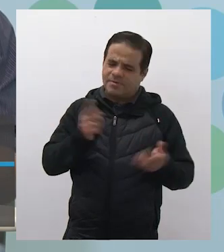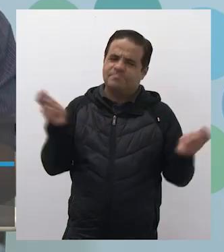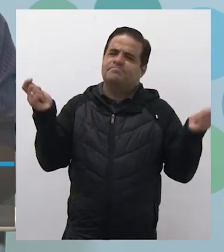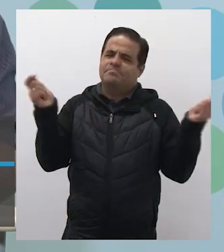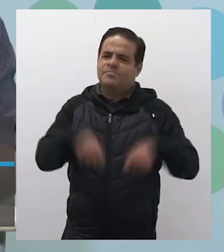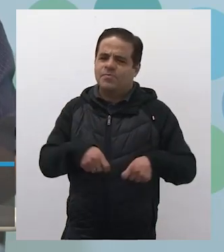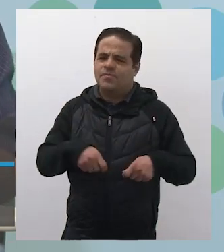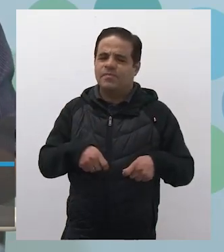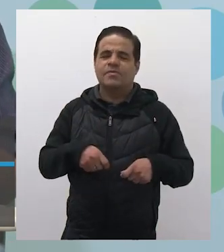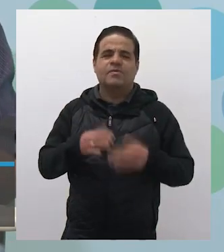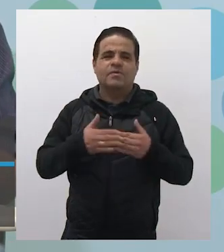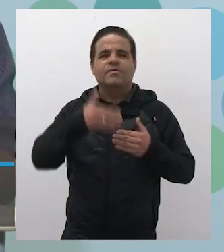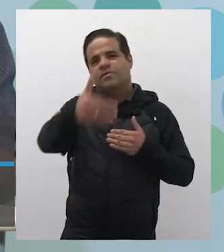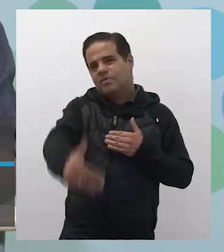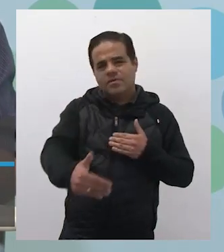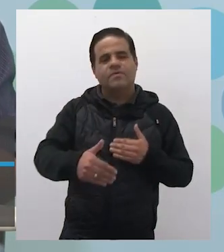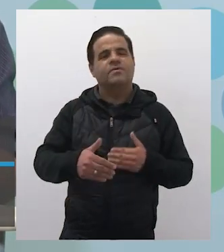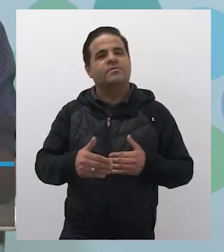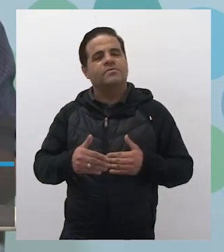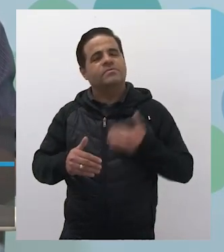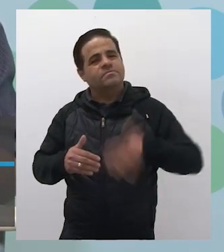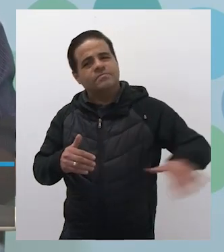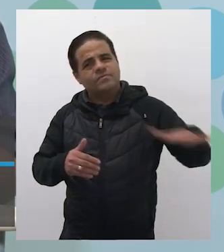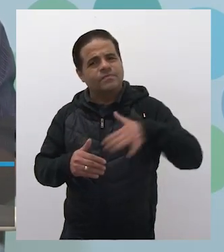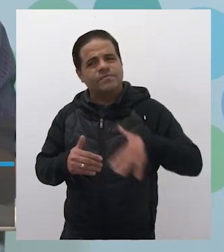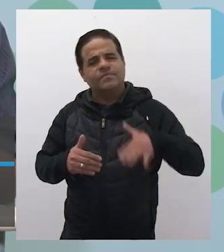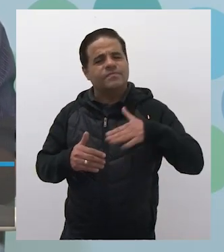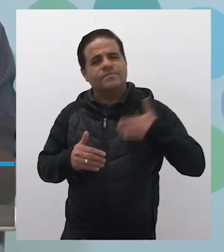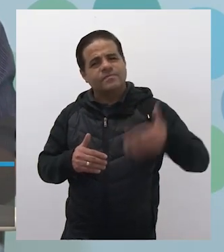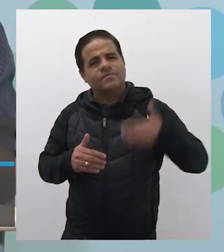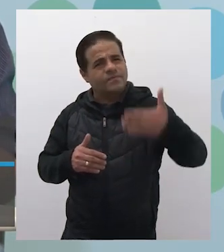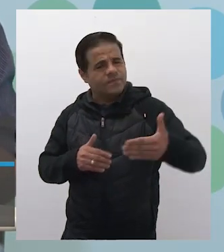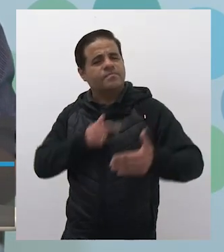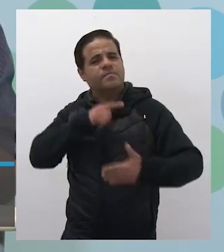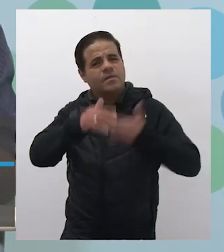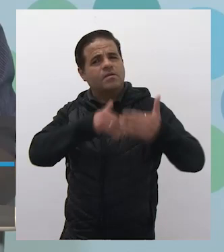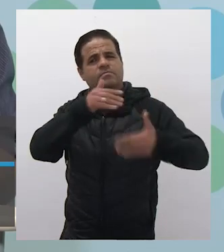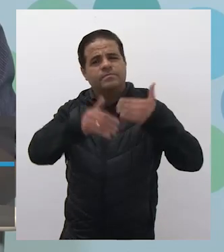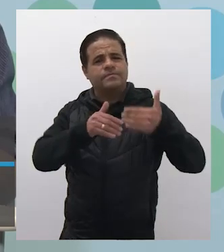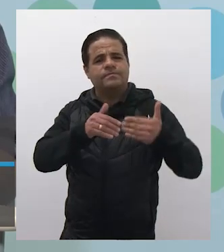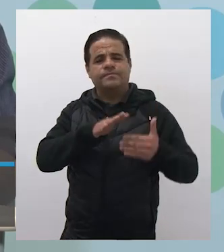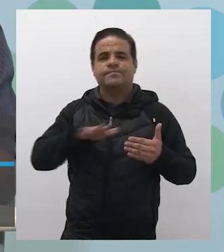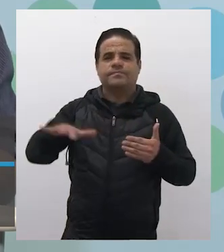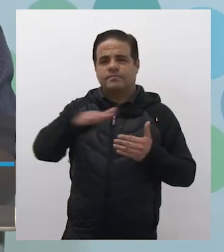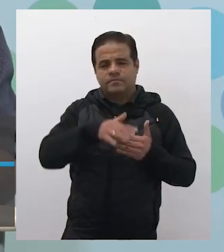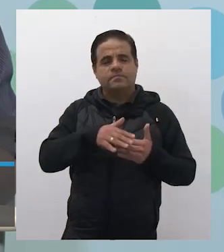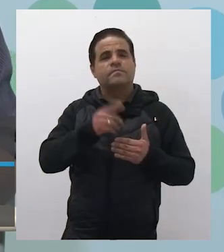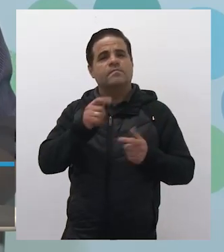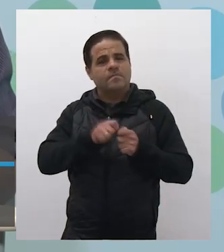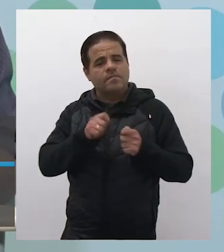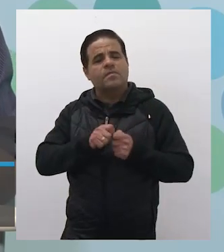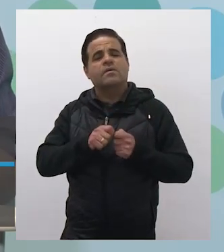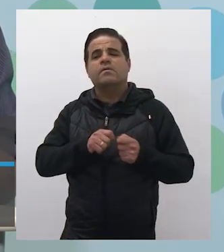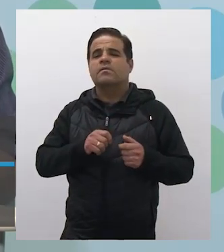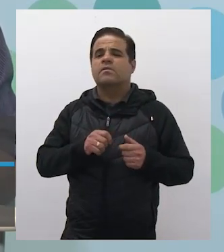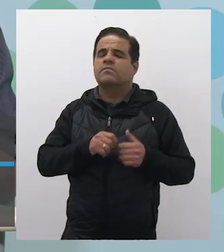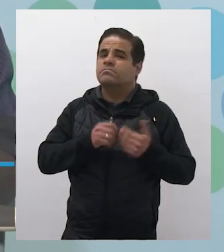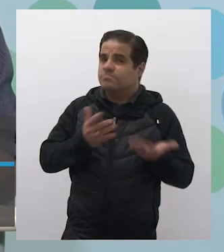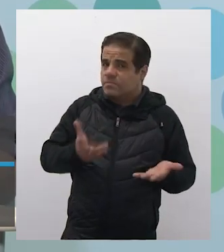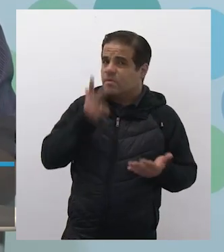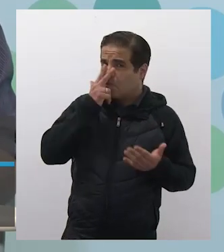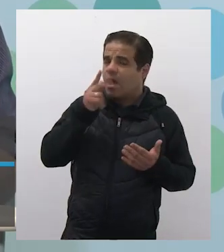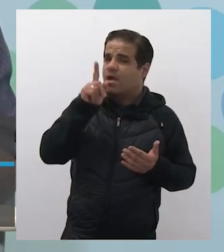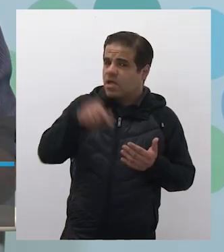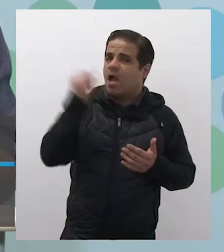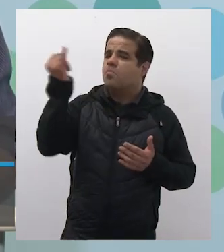realmente refletir sobre educação, refletir sobre o que é o que vocês disseram aqui, refletir sobre o que a gente está fazendo